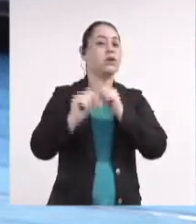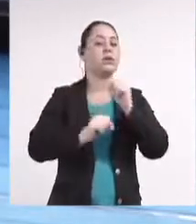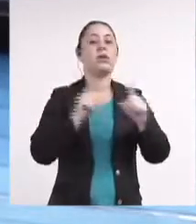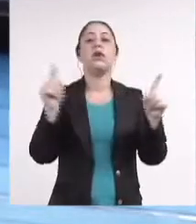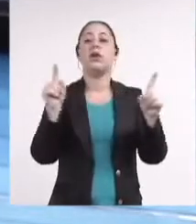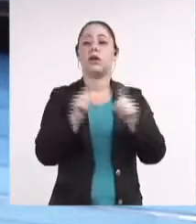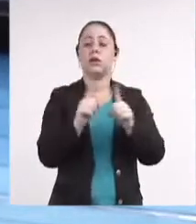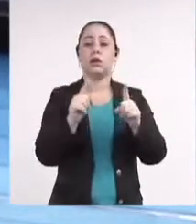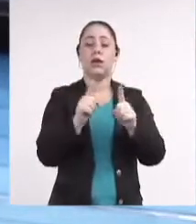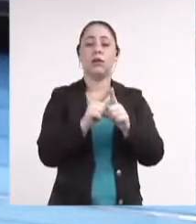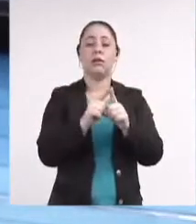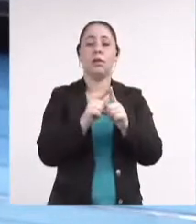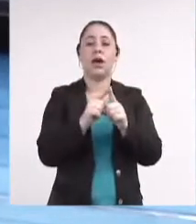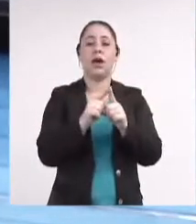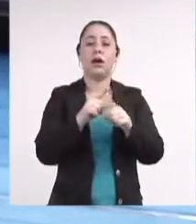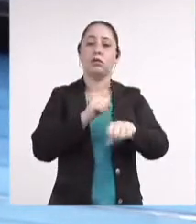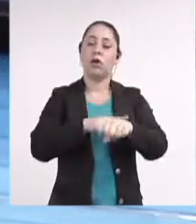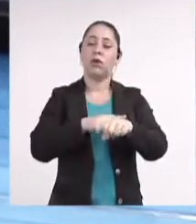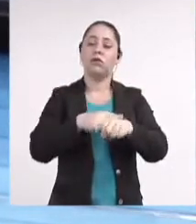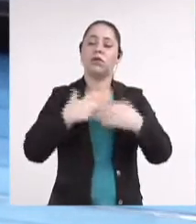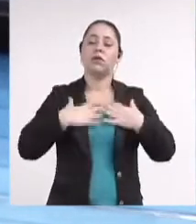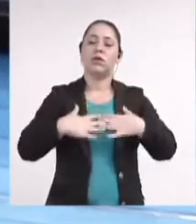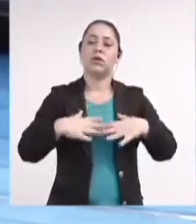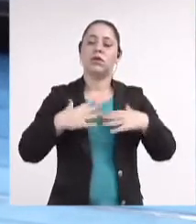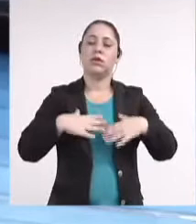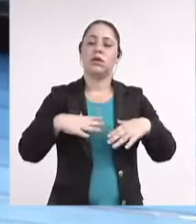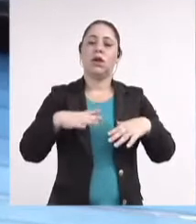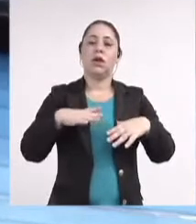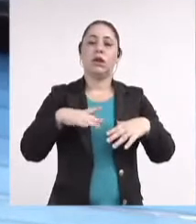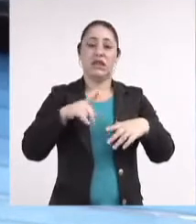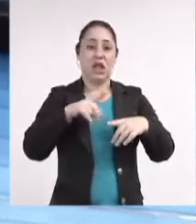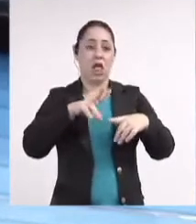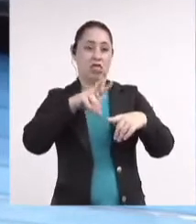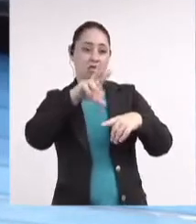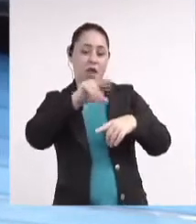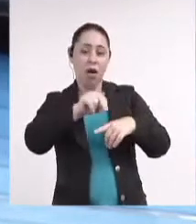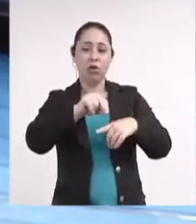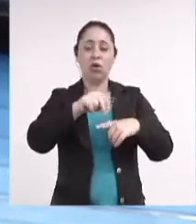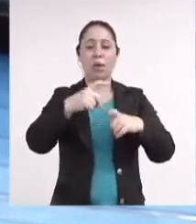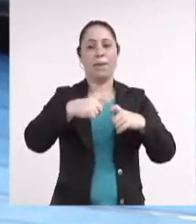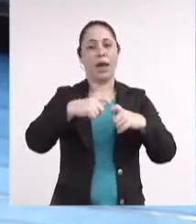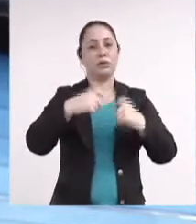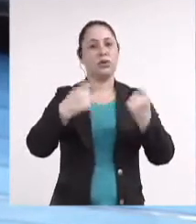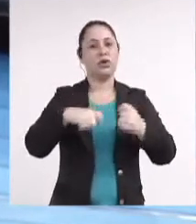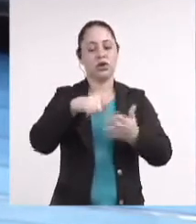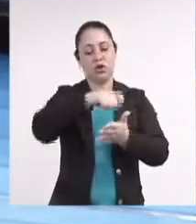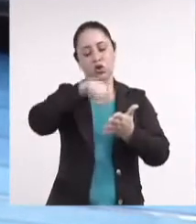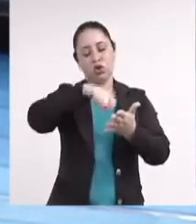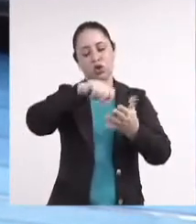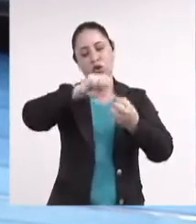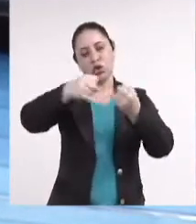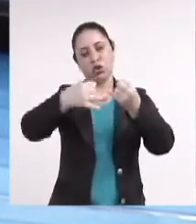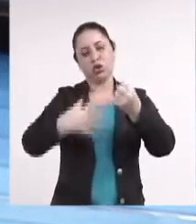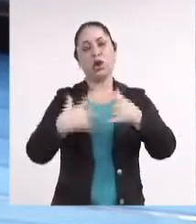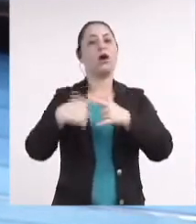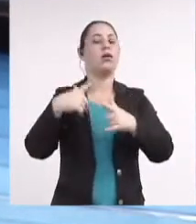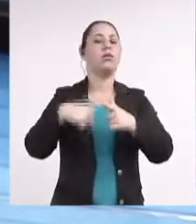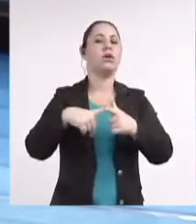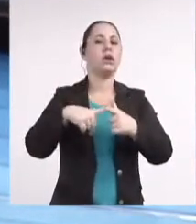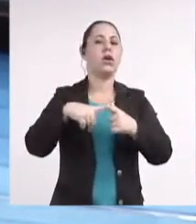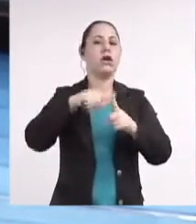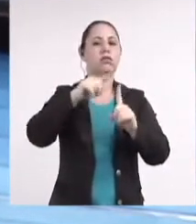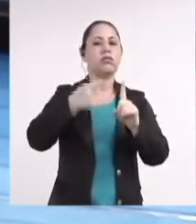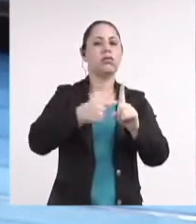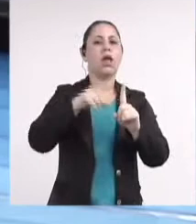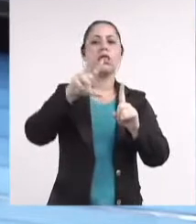também tornar mais confortável esse processo. Ao se negar a fazer isso, o médico deverá justificar no prontuário por que a parturiente aí